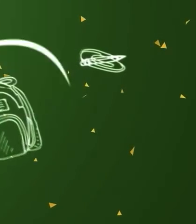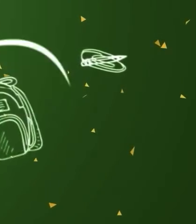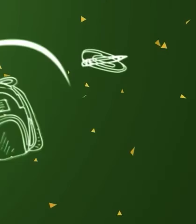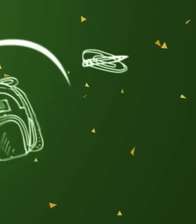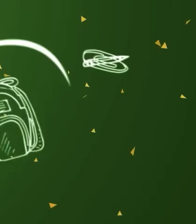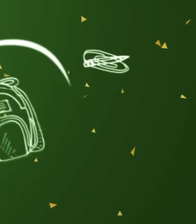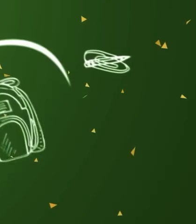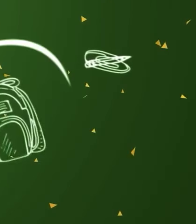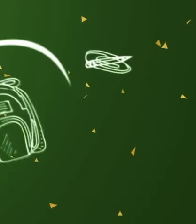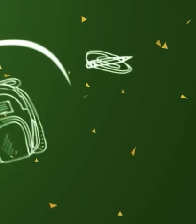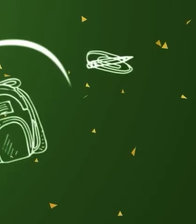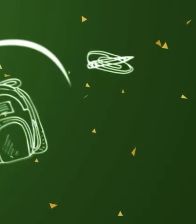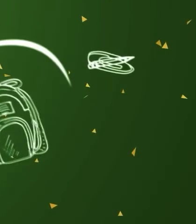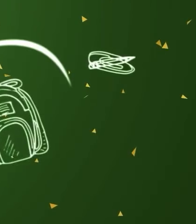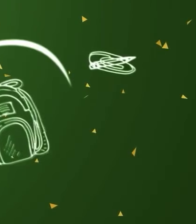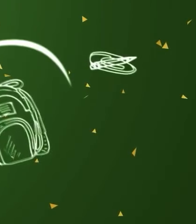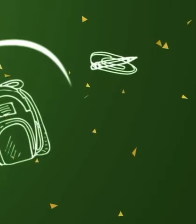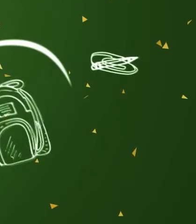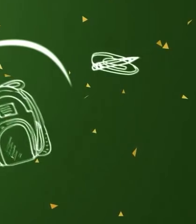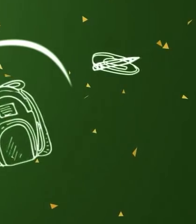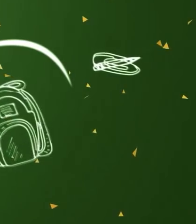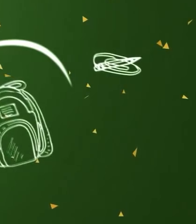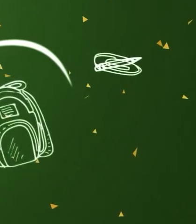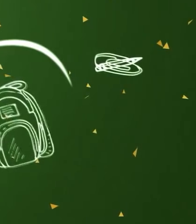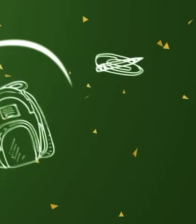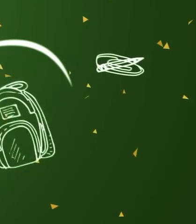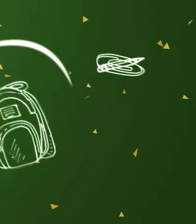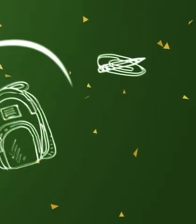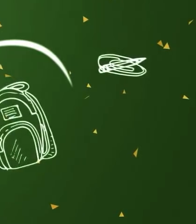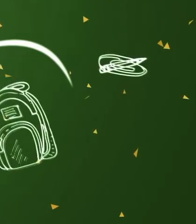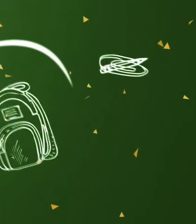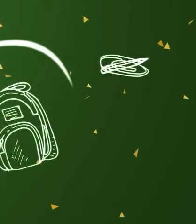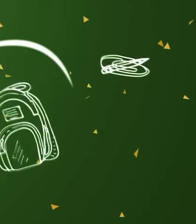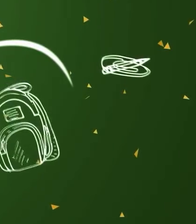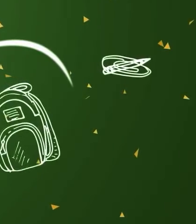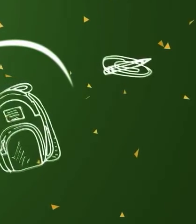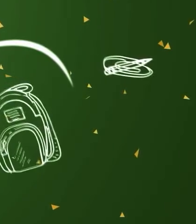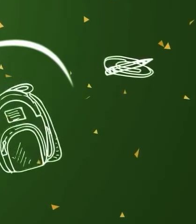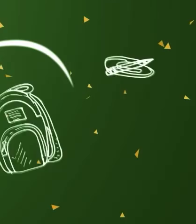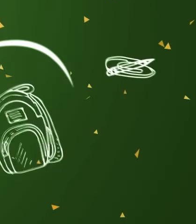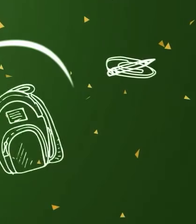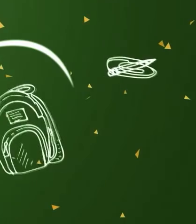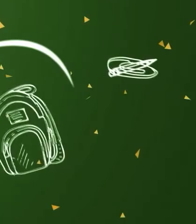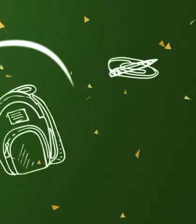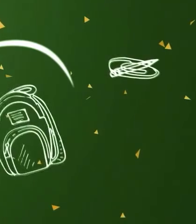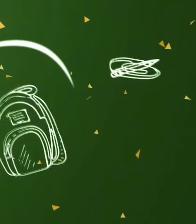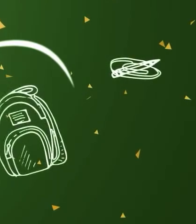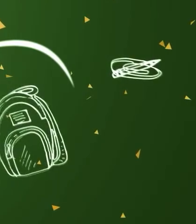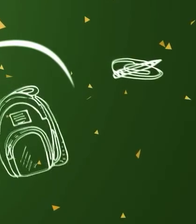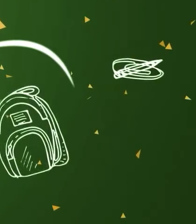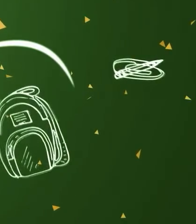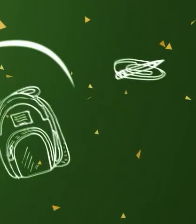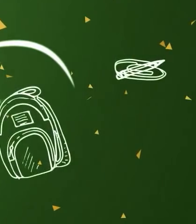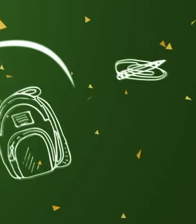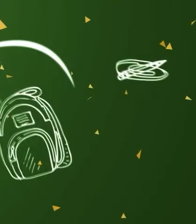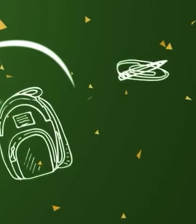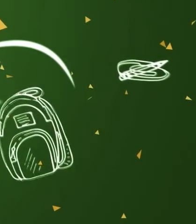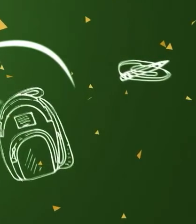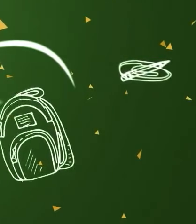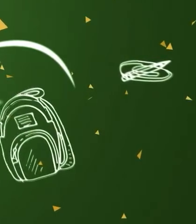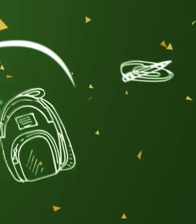diferentes assuntos novos. Que bom! Hoje, no programa Libras em